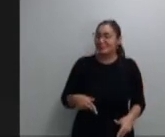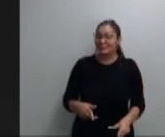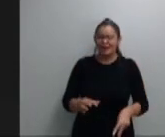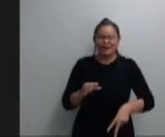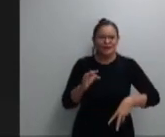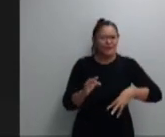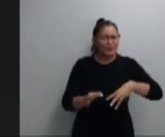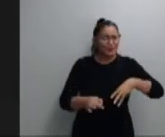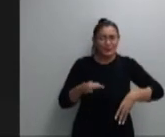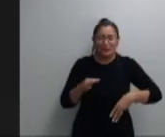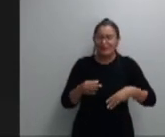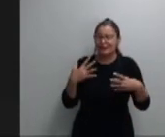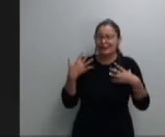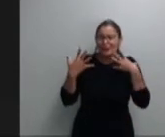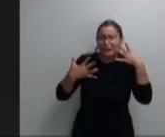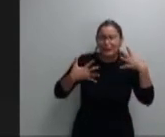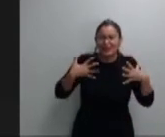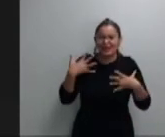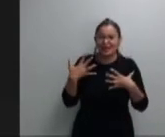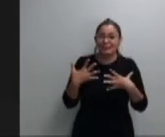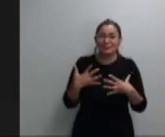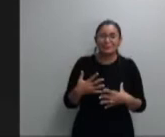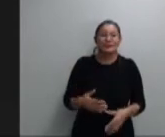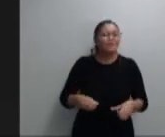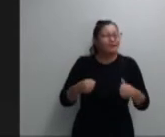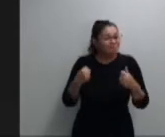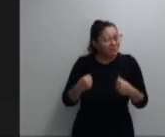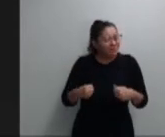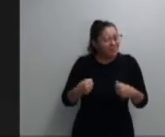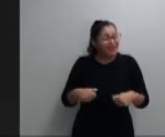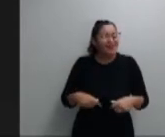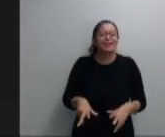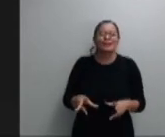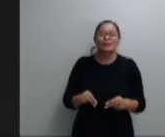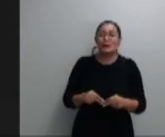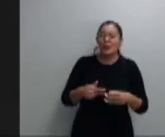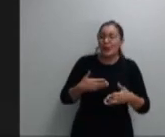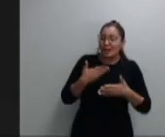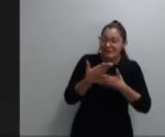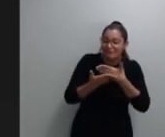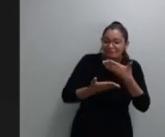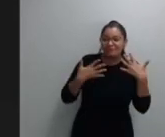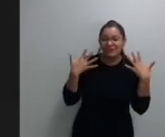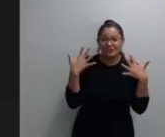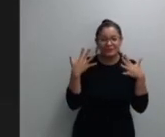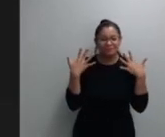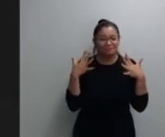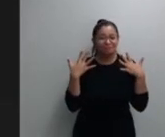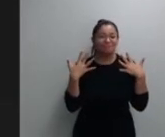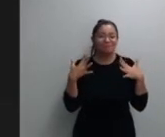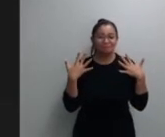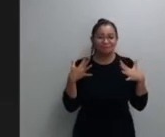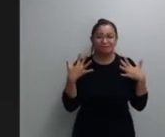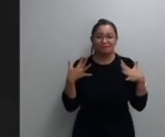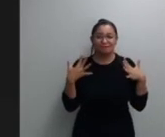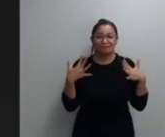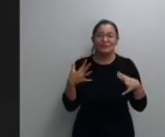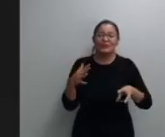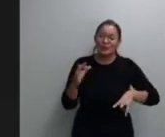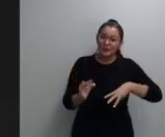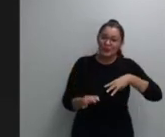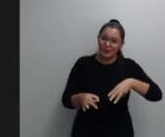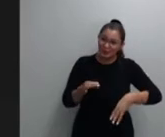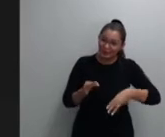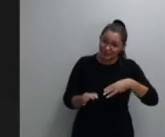e que merece todas as homenagens. Então, faço o registro, parabenizando o ministro Benedito Gonçalves.